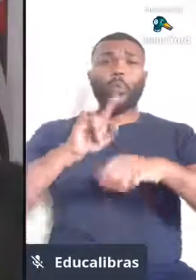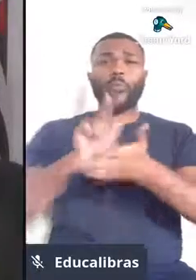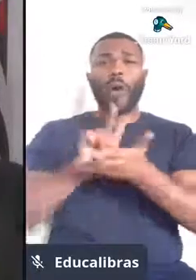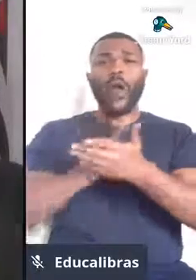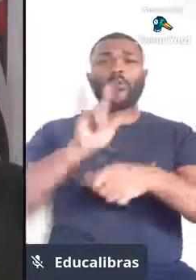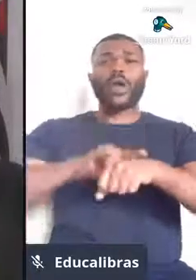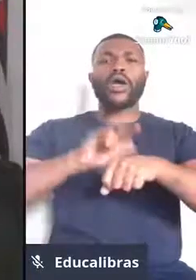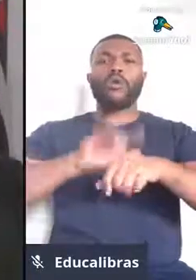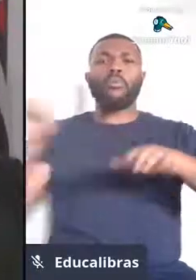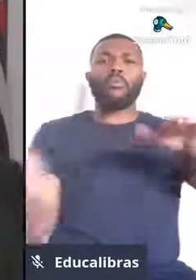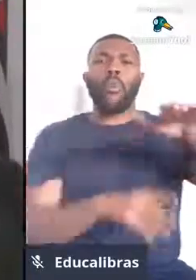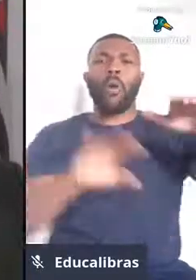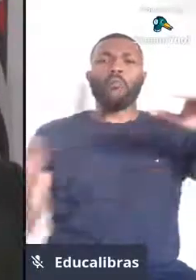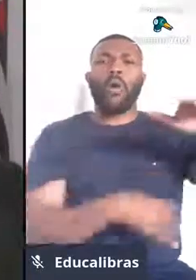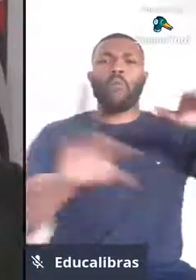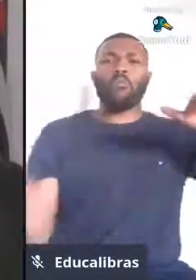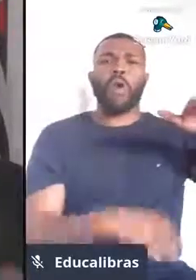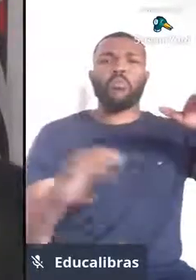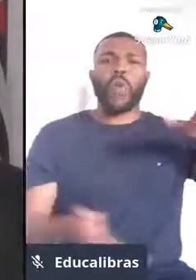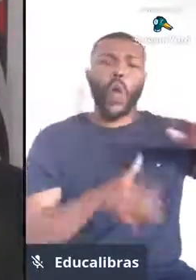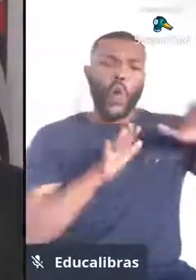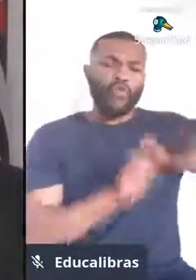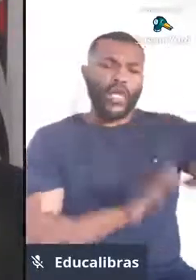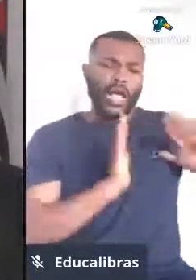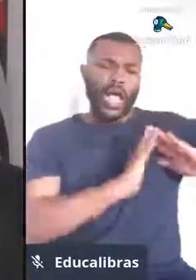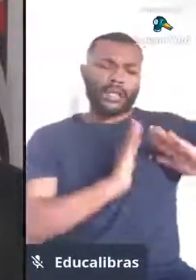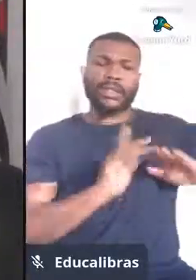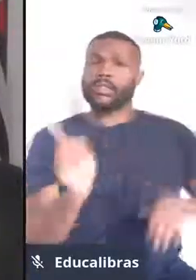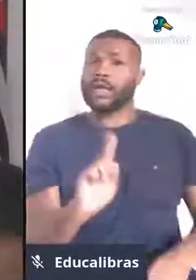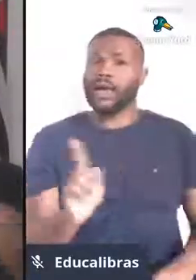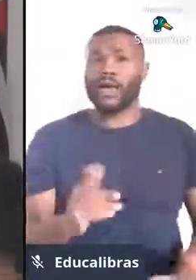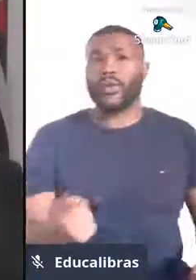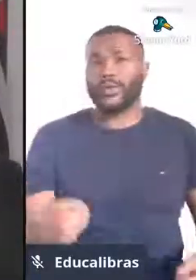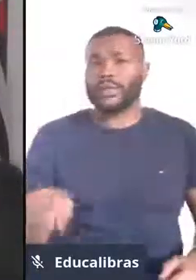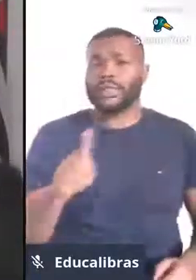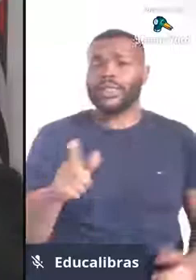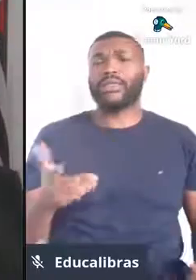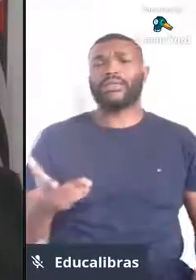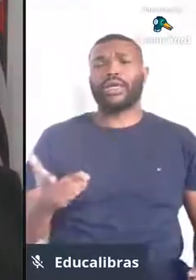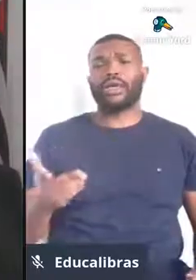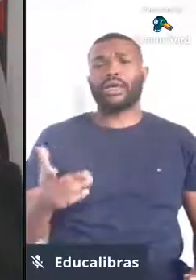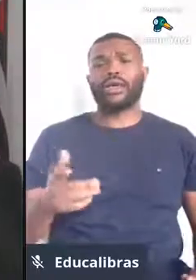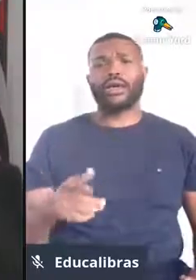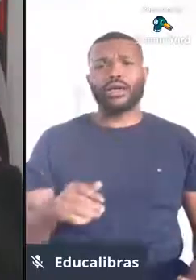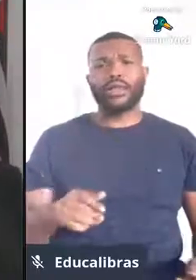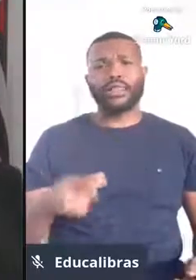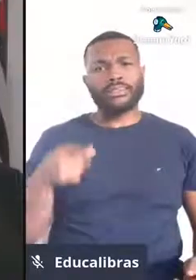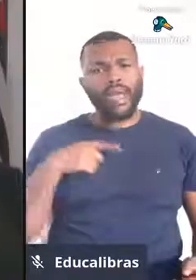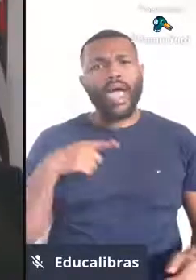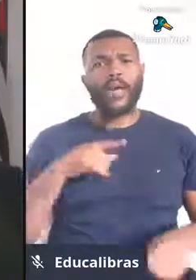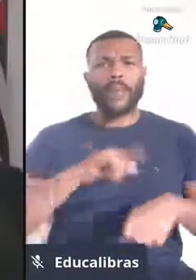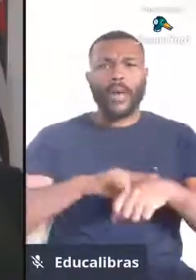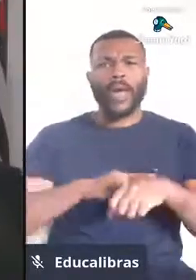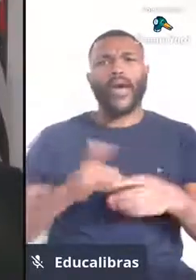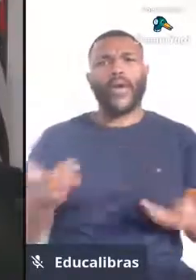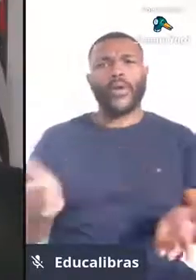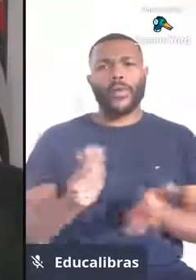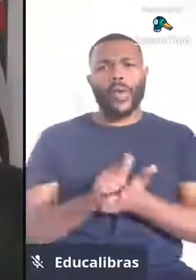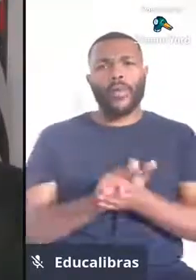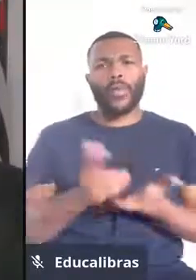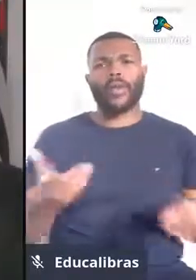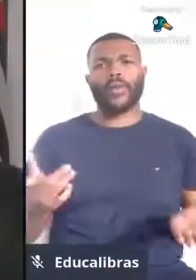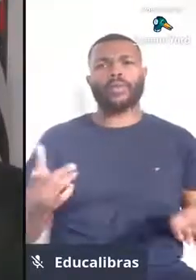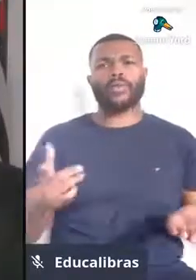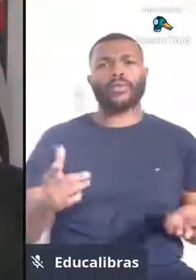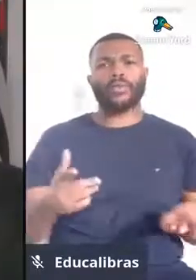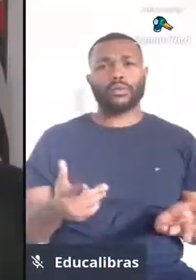é a cultura. A gente não estava preparado para alguém falar, bom, vamos ter que ficar em quarentena. E as pessoas ficaram meio sem saber o que fazer. O que eu estoco agora,